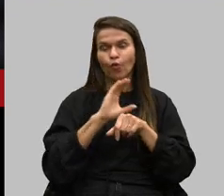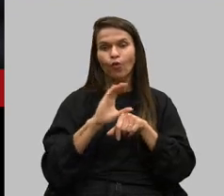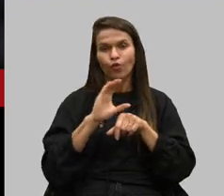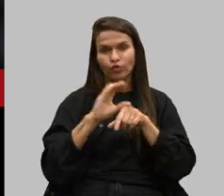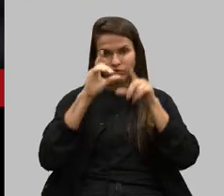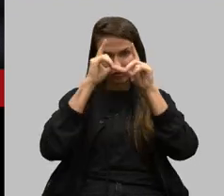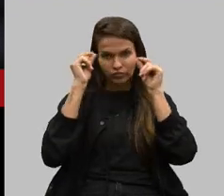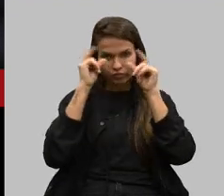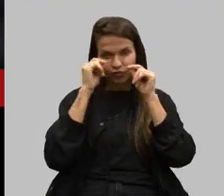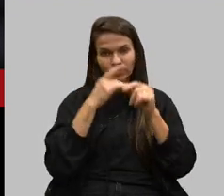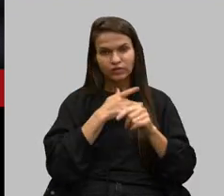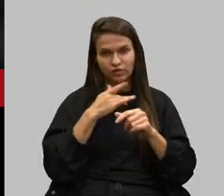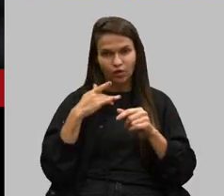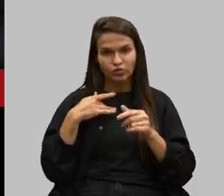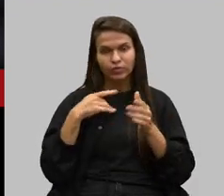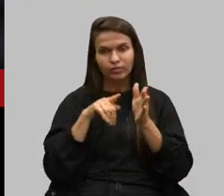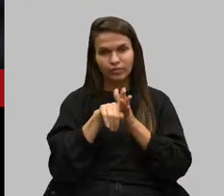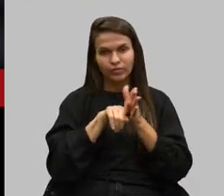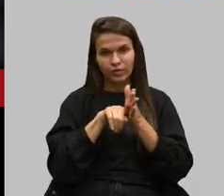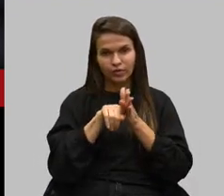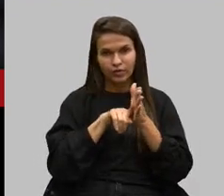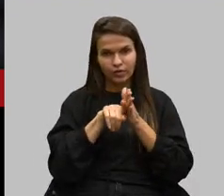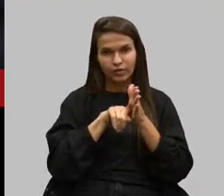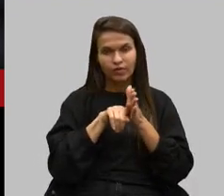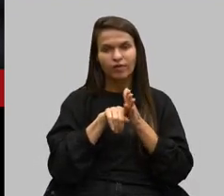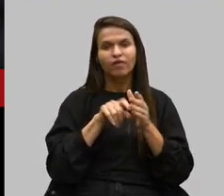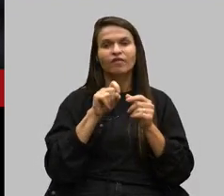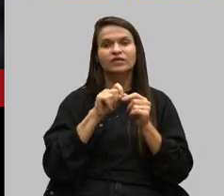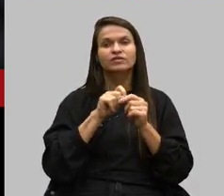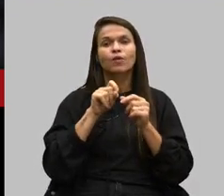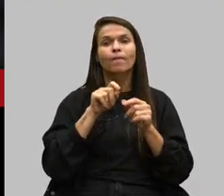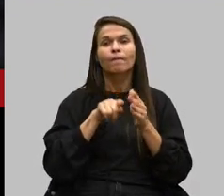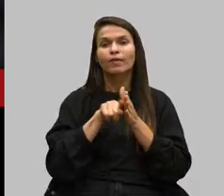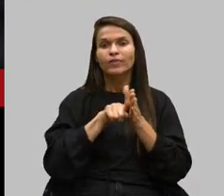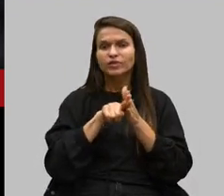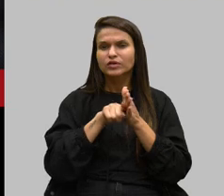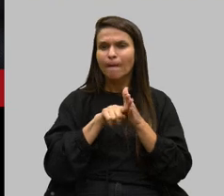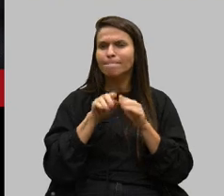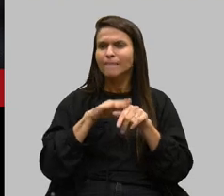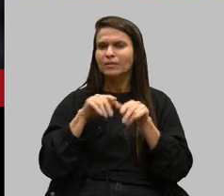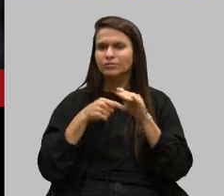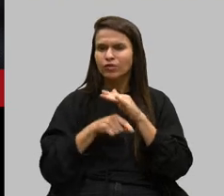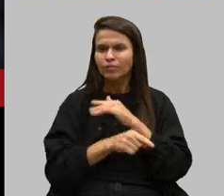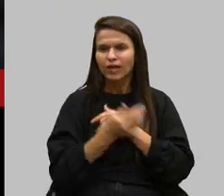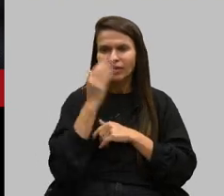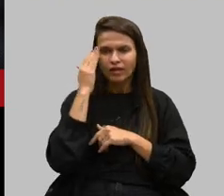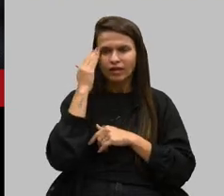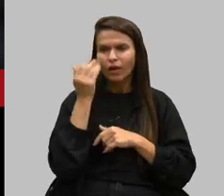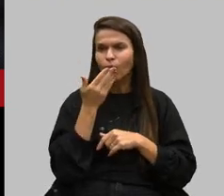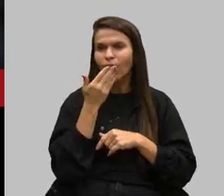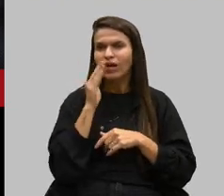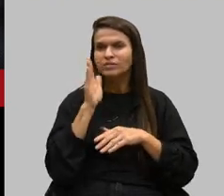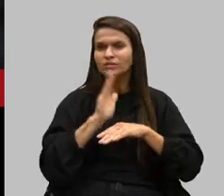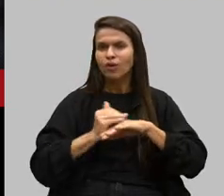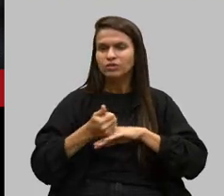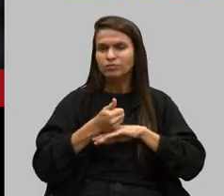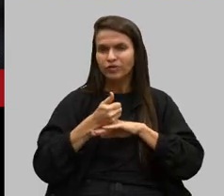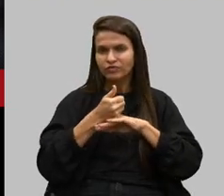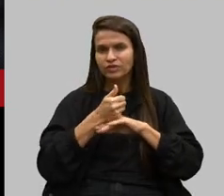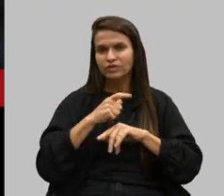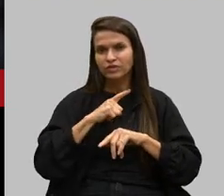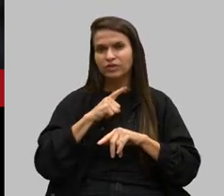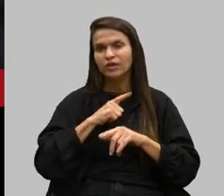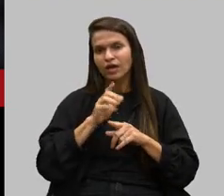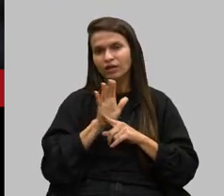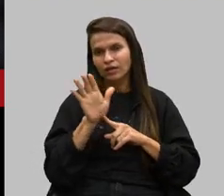levantou eh para fazer uma pesquisa mais profunda para entender Quais são as as profissões que tem demanda